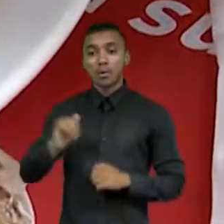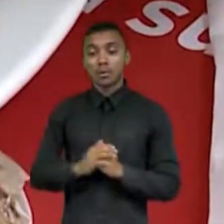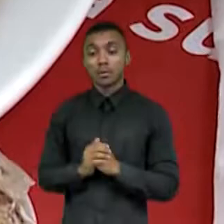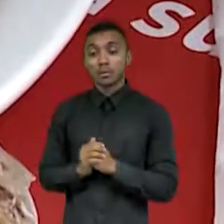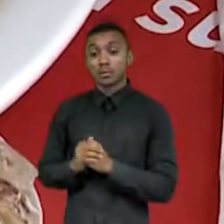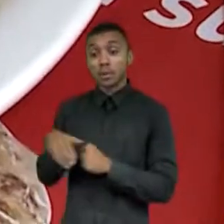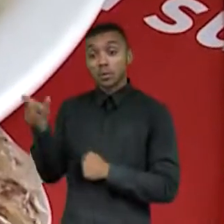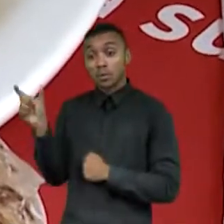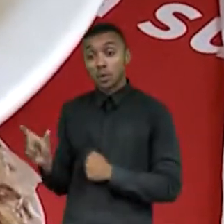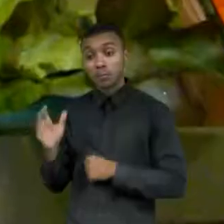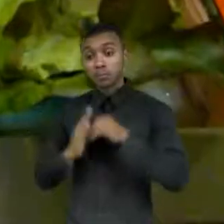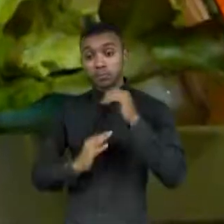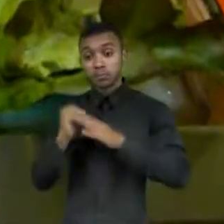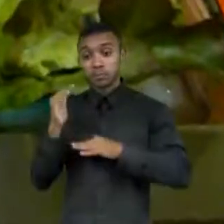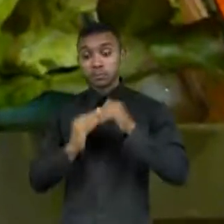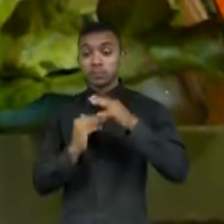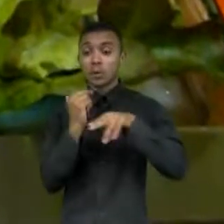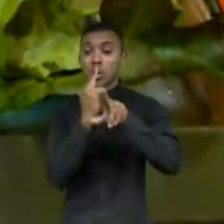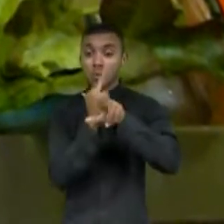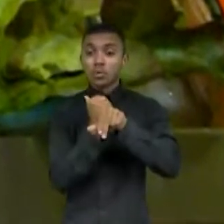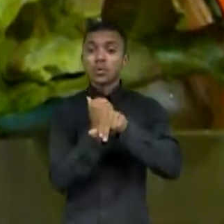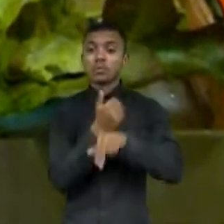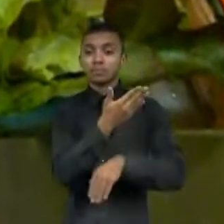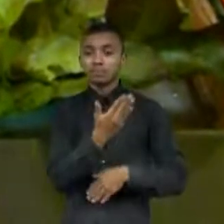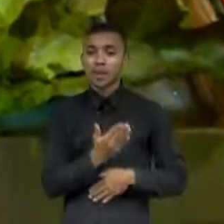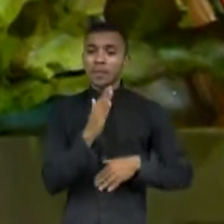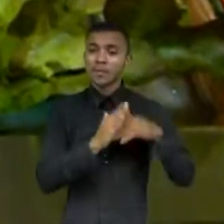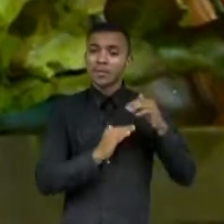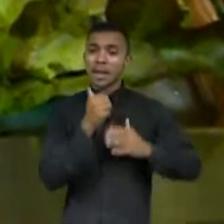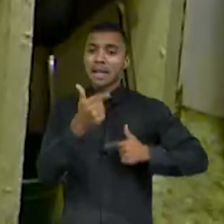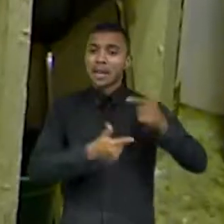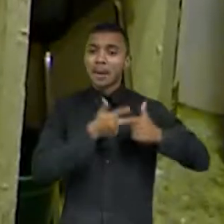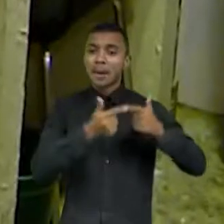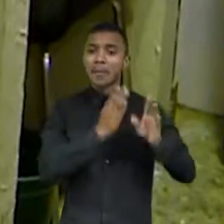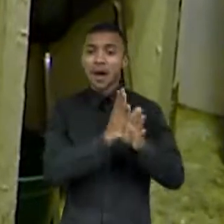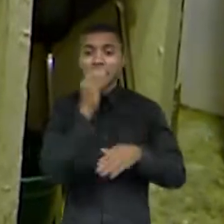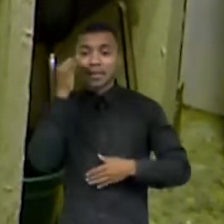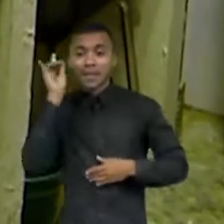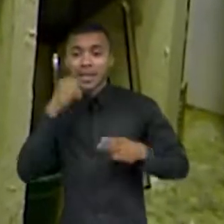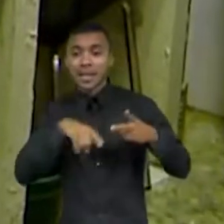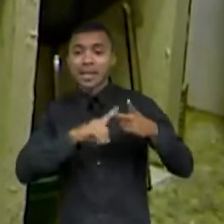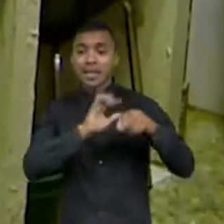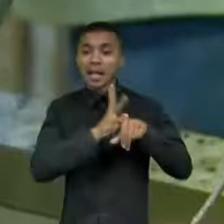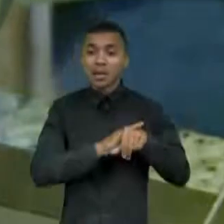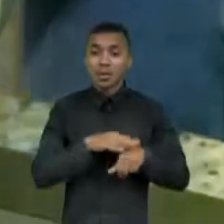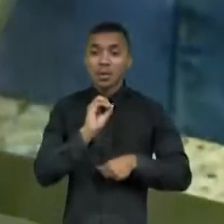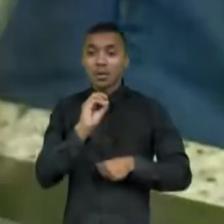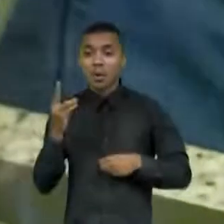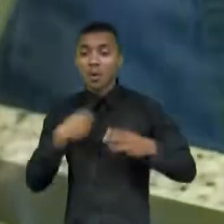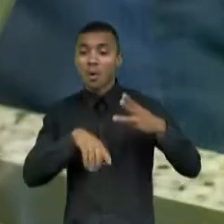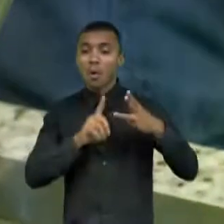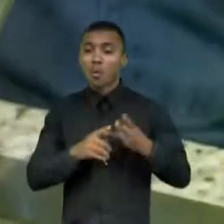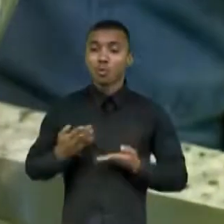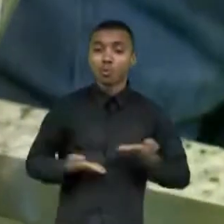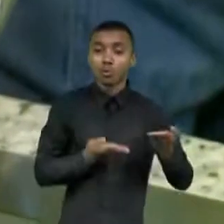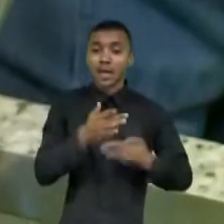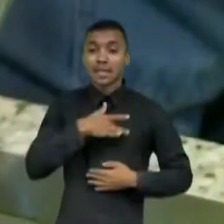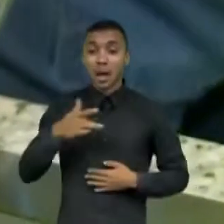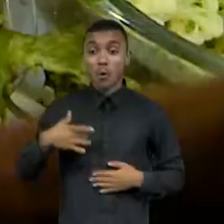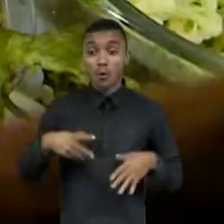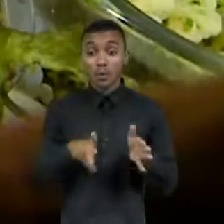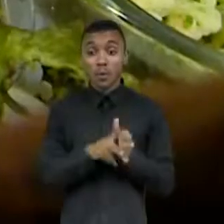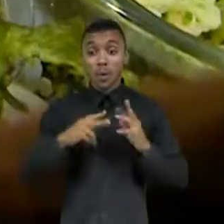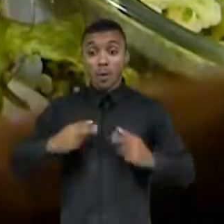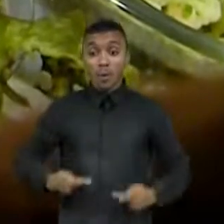nutricionista é o profissional de saúde capacitado para atuar na prevenção, promoção e recuperação da saúde